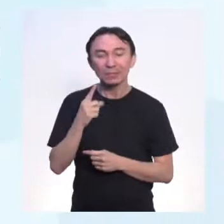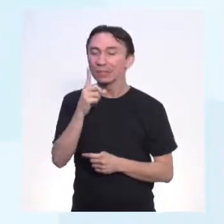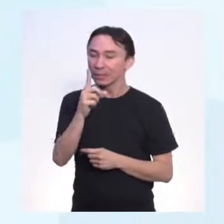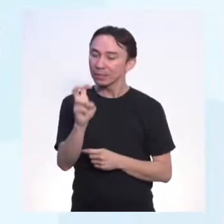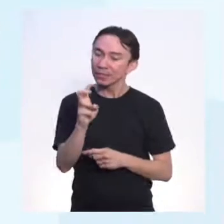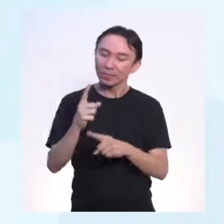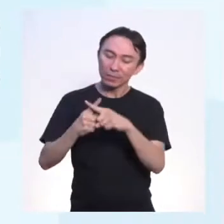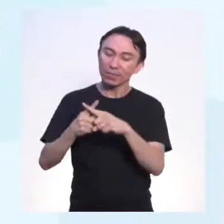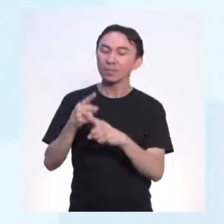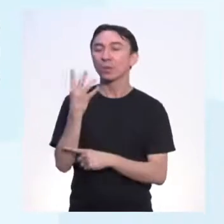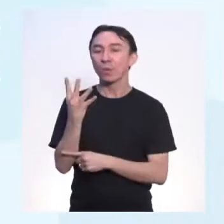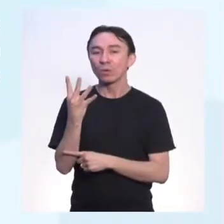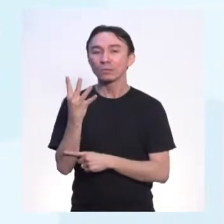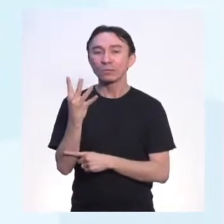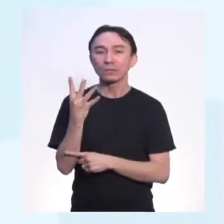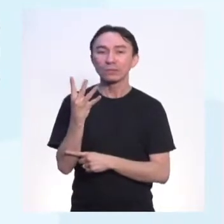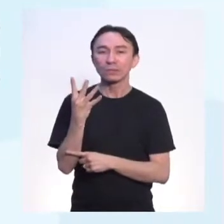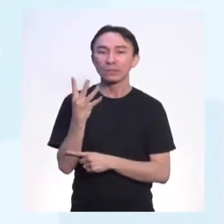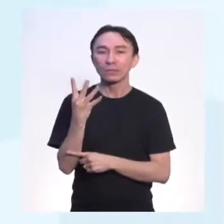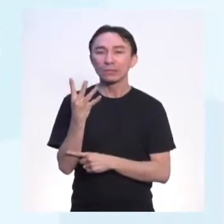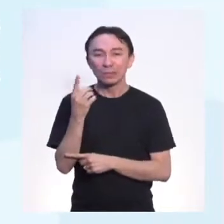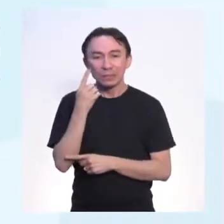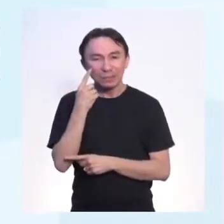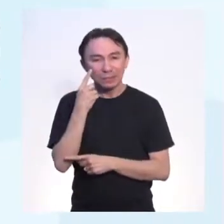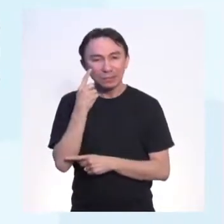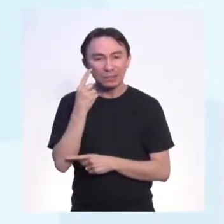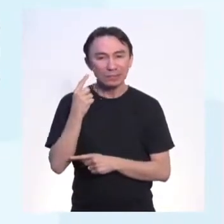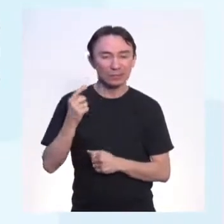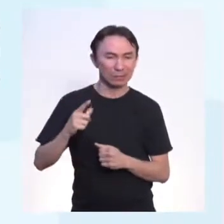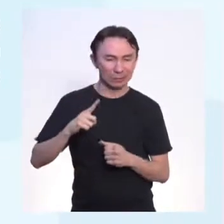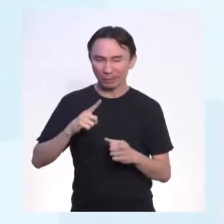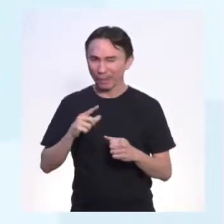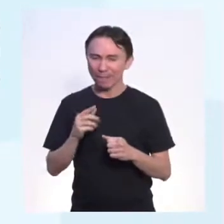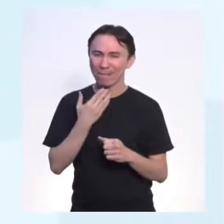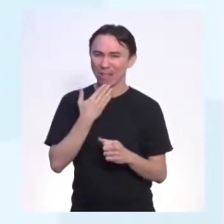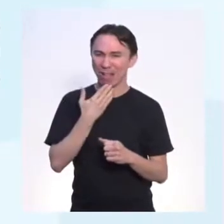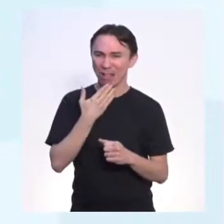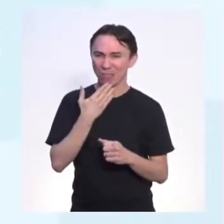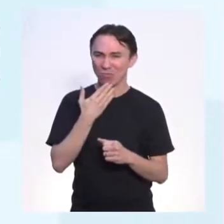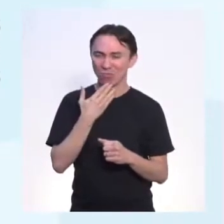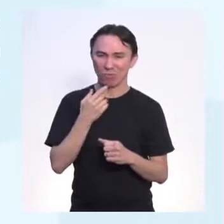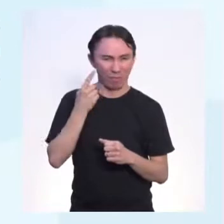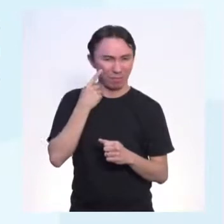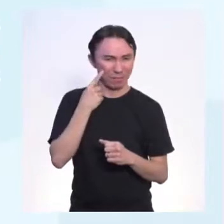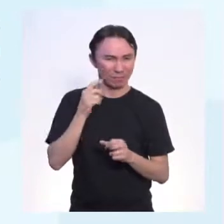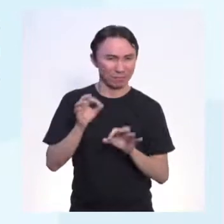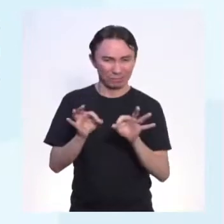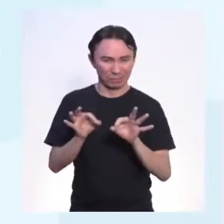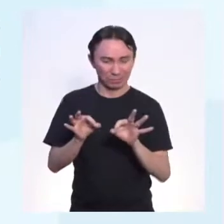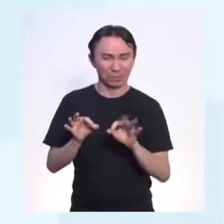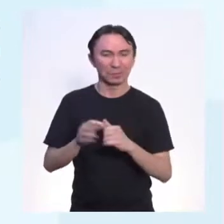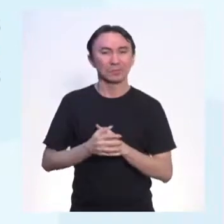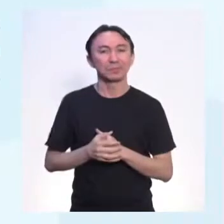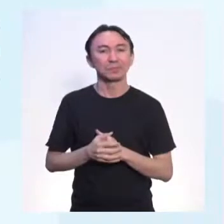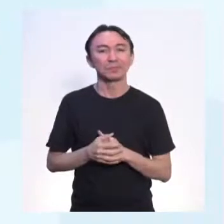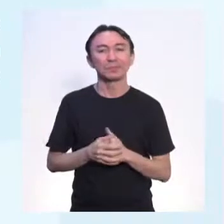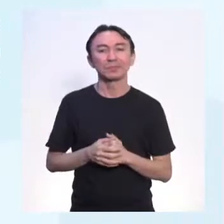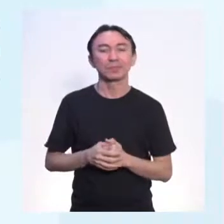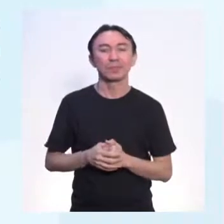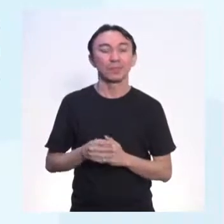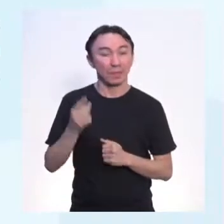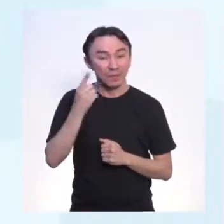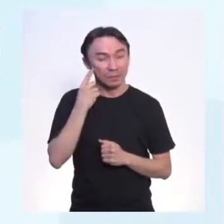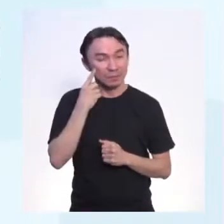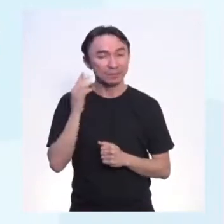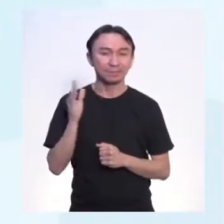fazer. Nossa, que 15 feio. Vamos arrumar isso aqui para ficar bonitinho, né, pessoal? Que também está muito feio. Então,